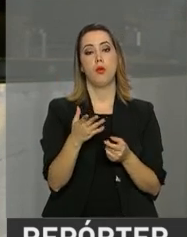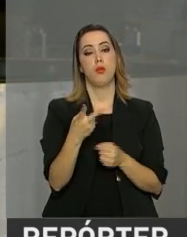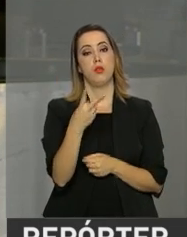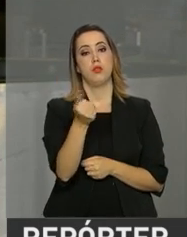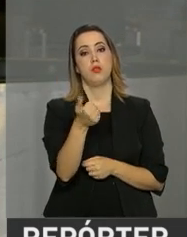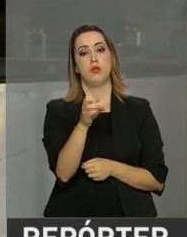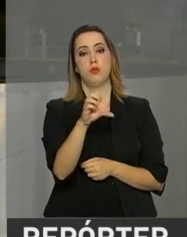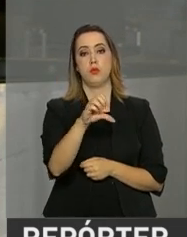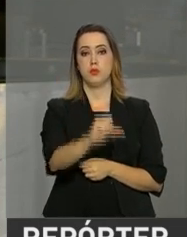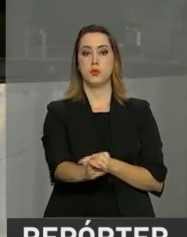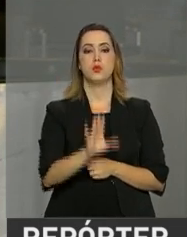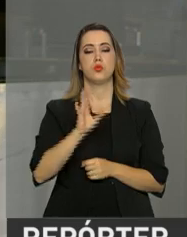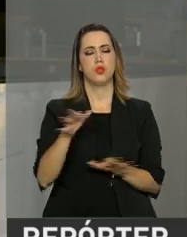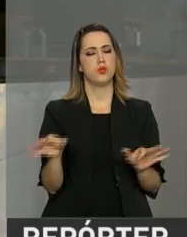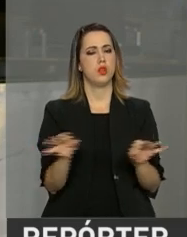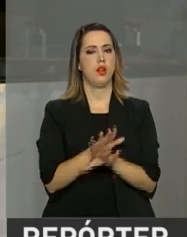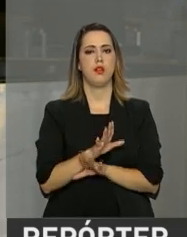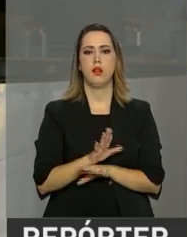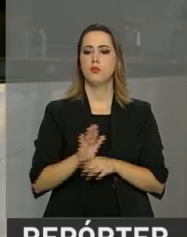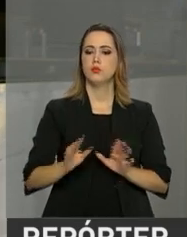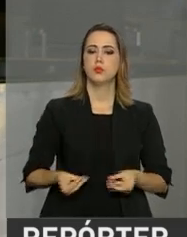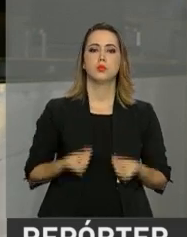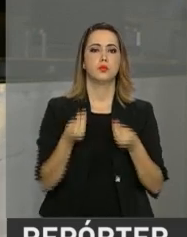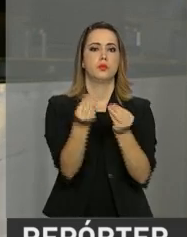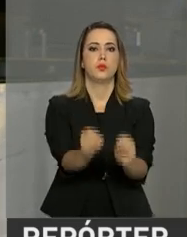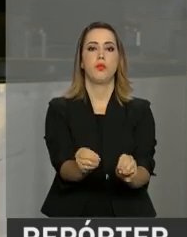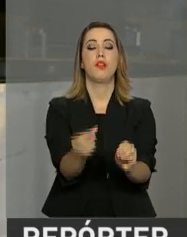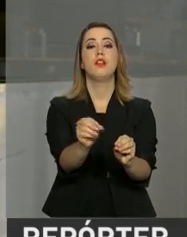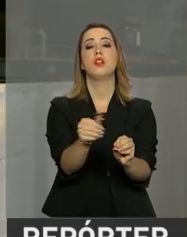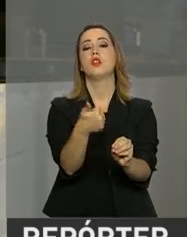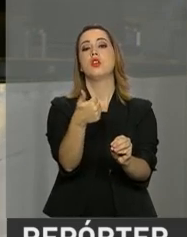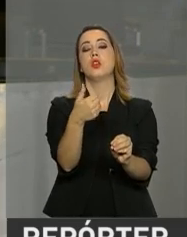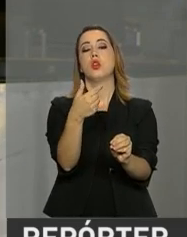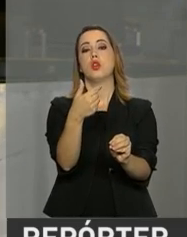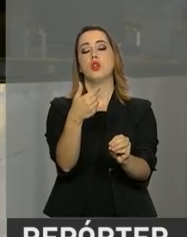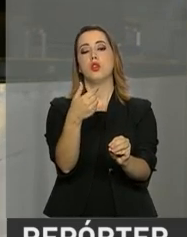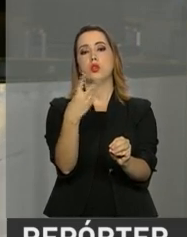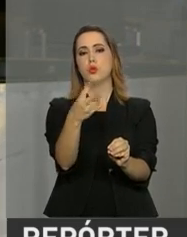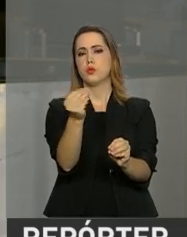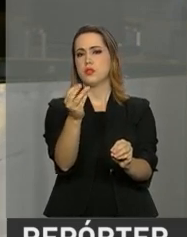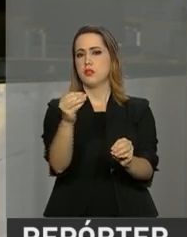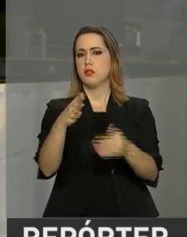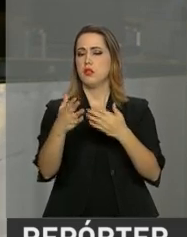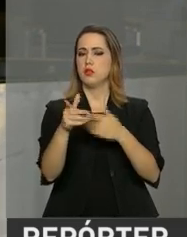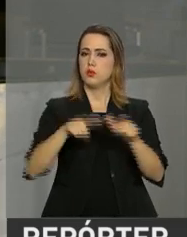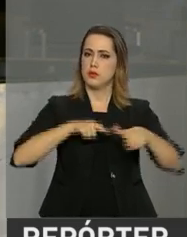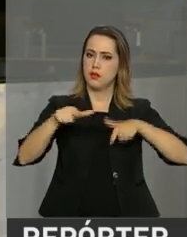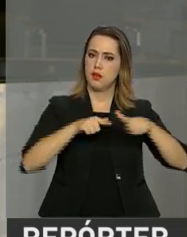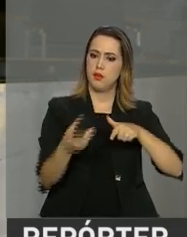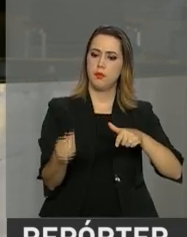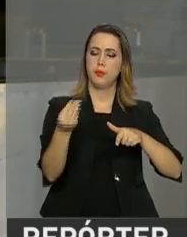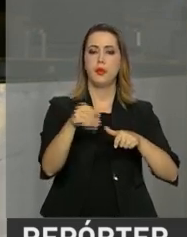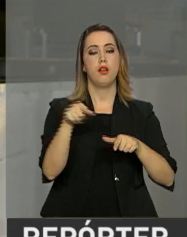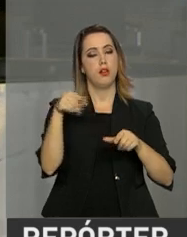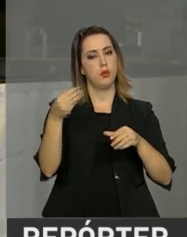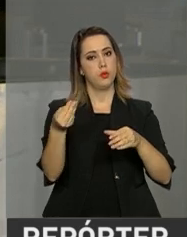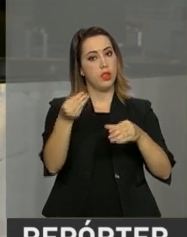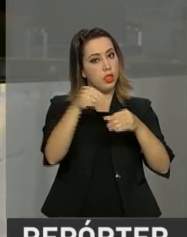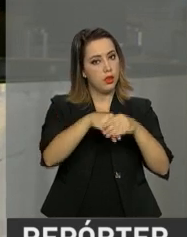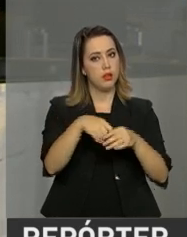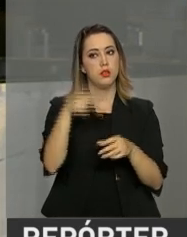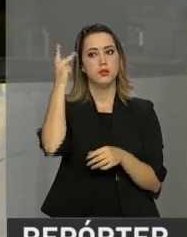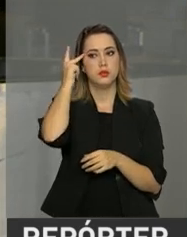2019 e que gere mais 200 empregos nesta unidade da Toyota no interior de São